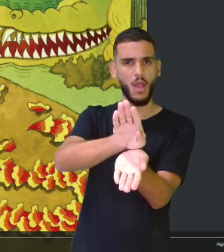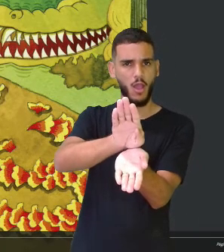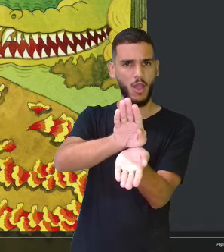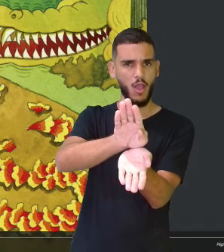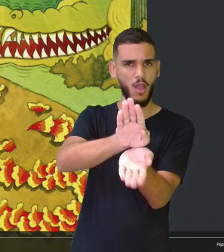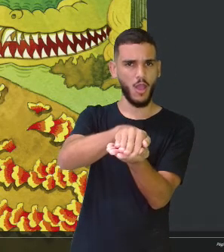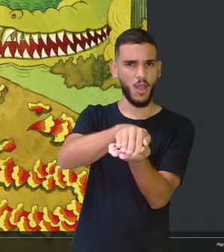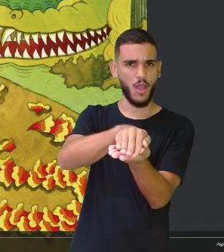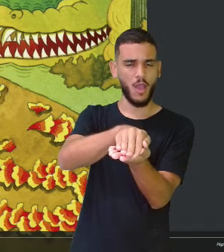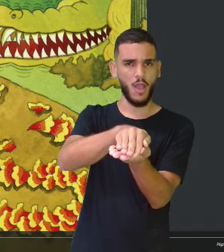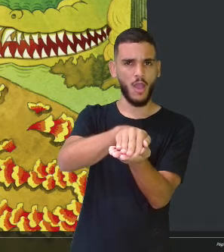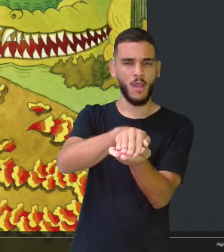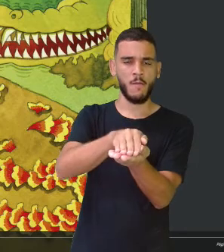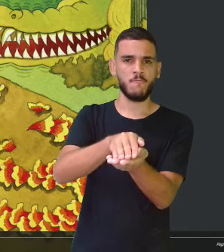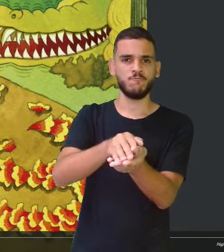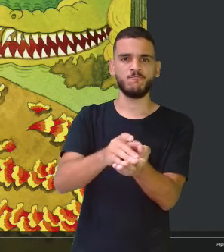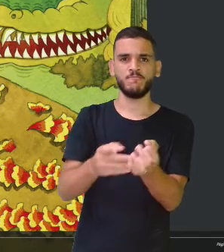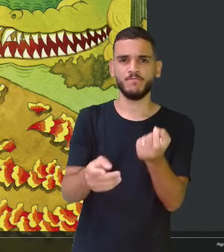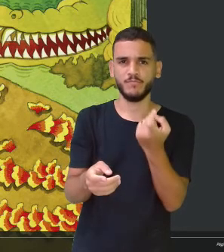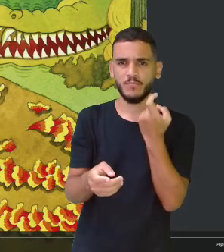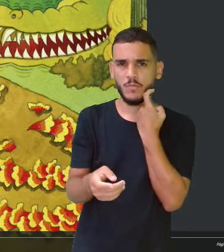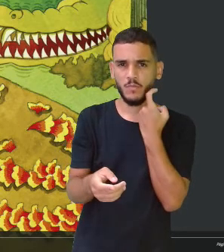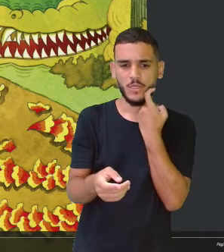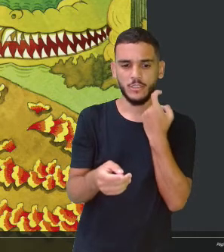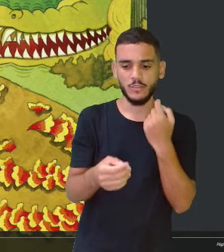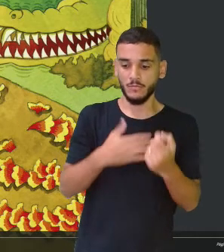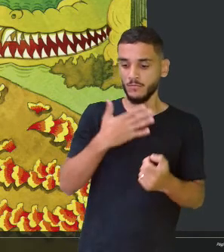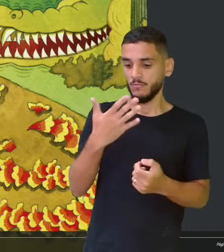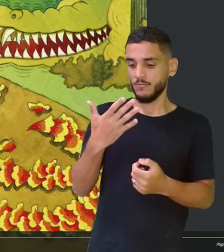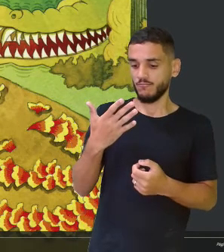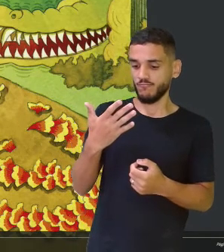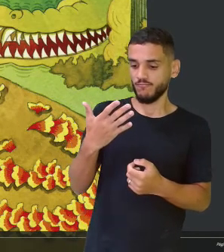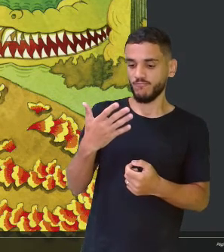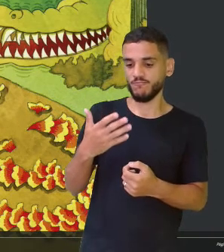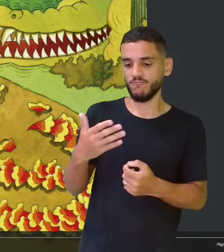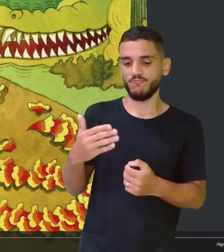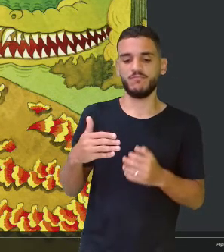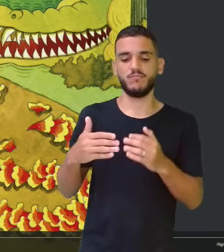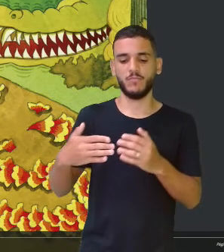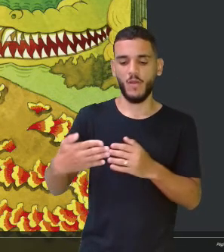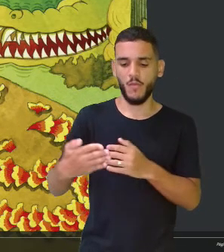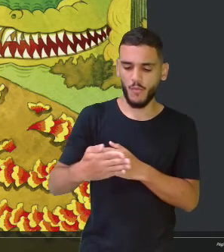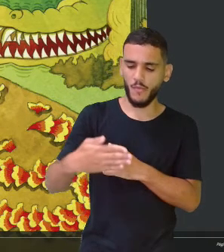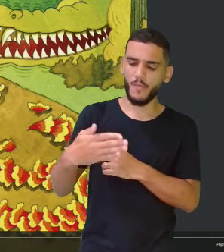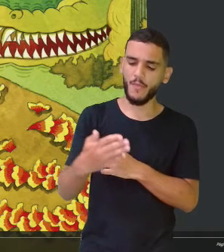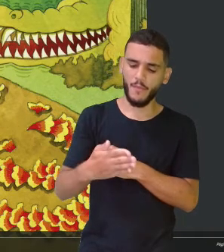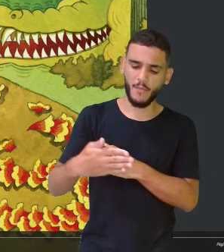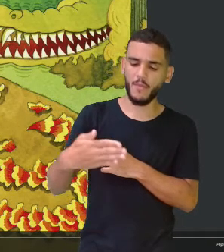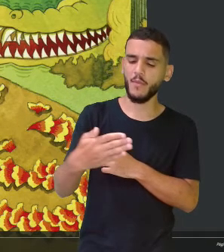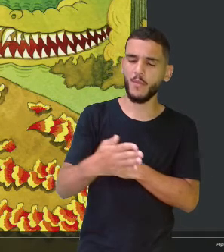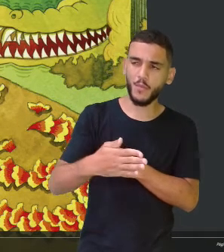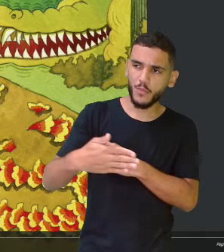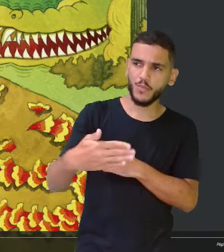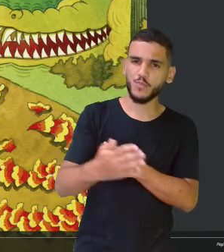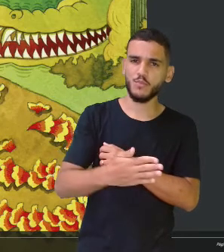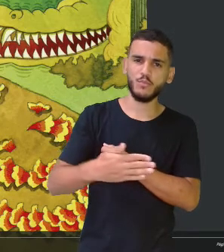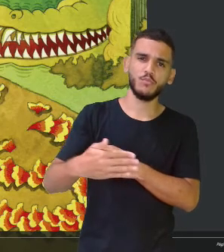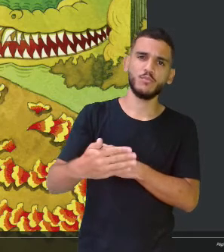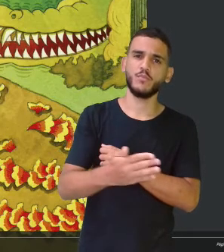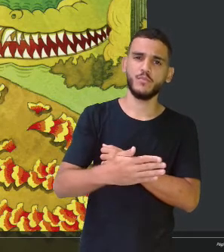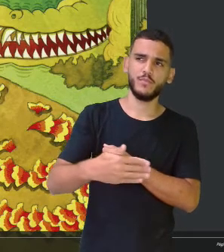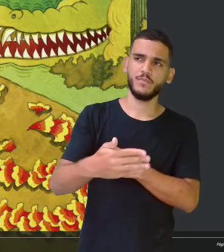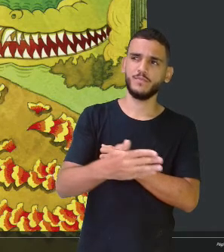Nossa! O peixão deu um pulo assustado e continuou a andar, olhando para trás. Era uma boca imensa e